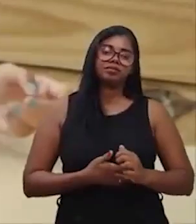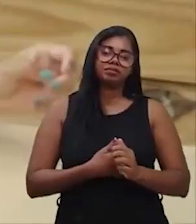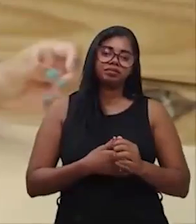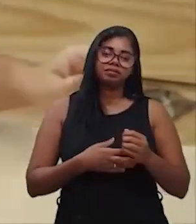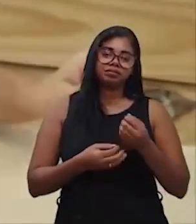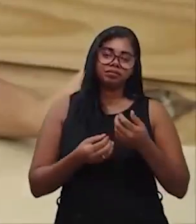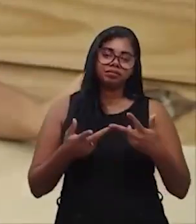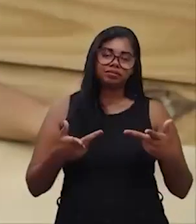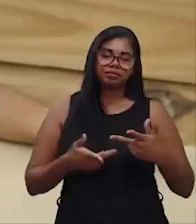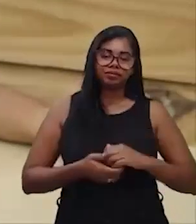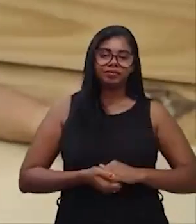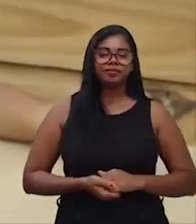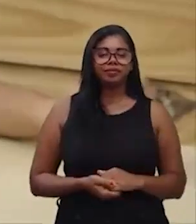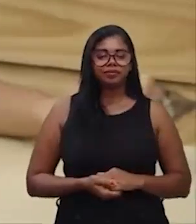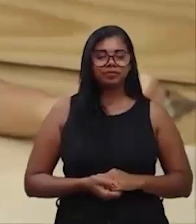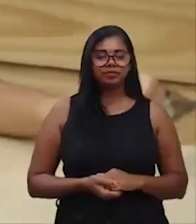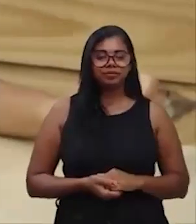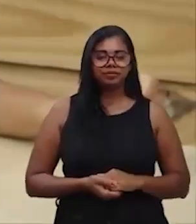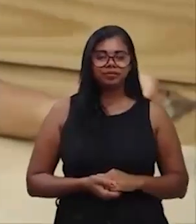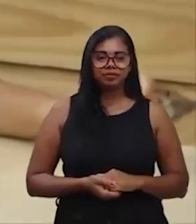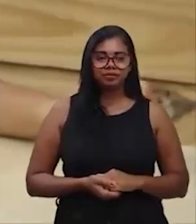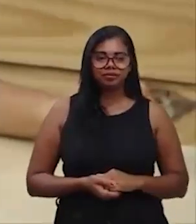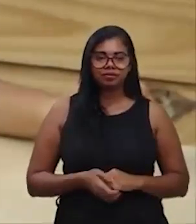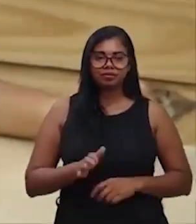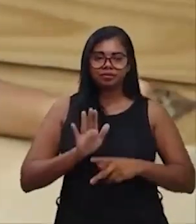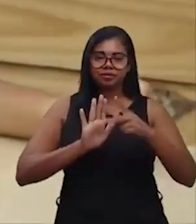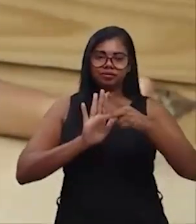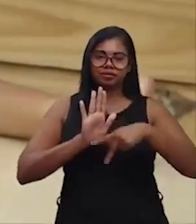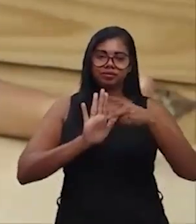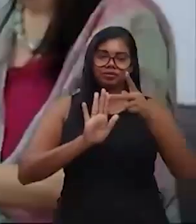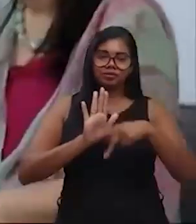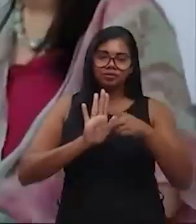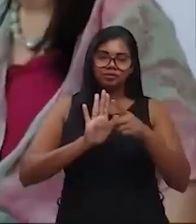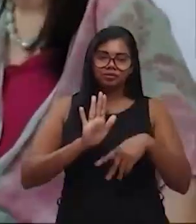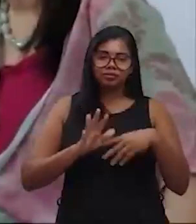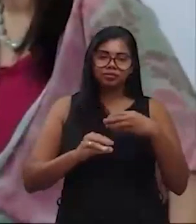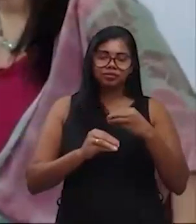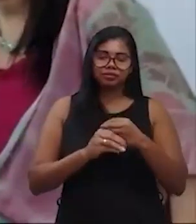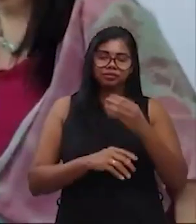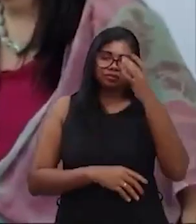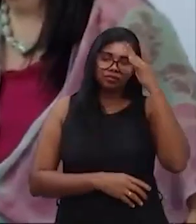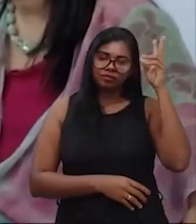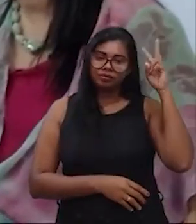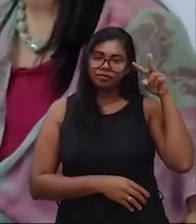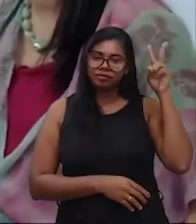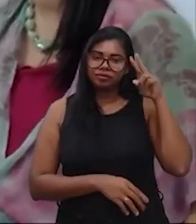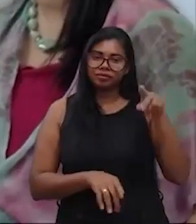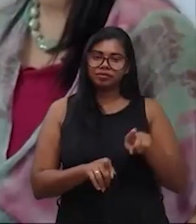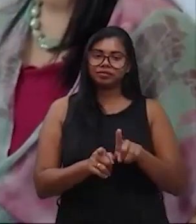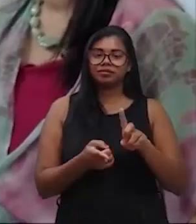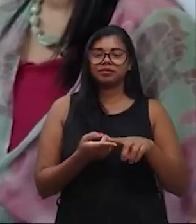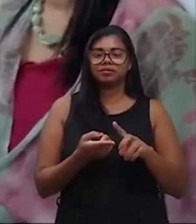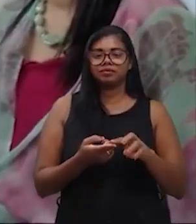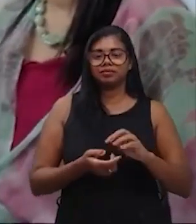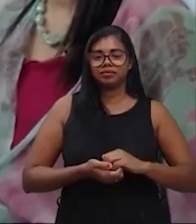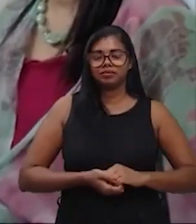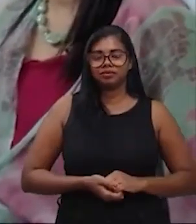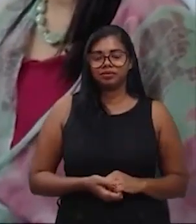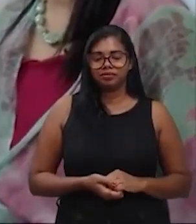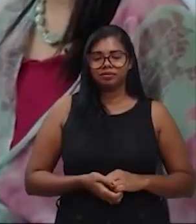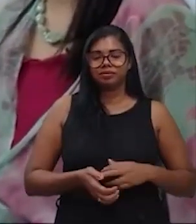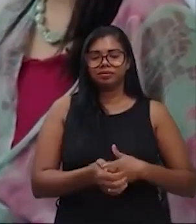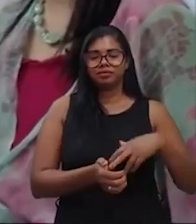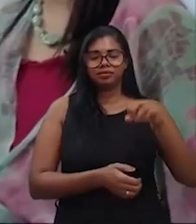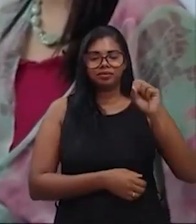Eu lembrei de um projeto, acho que quando eu falar assim, todo mundo vai lembrar, do Matisse. Que ele tem